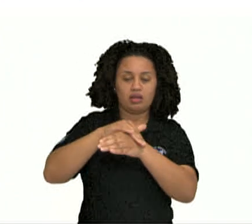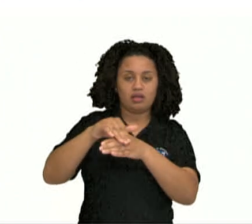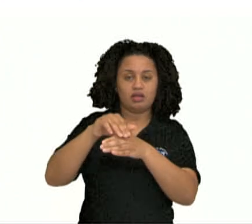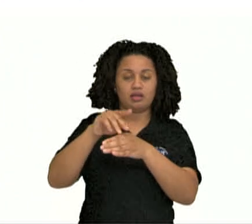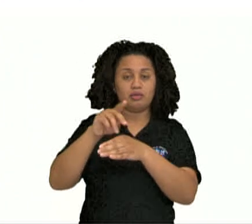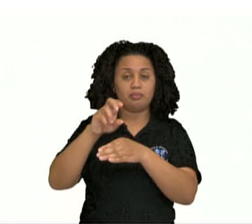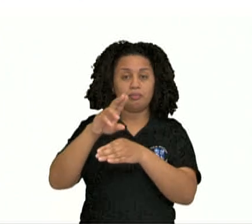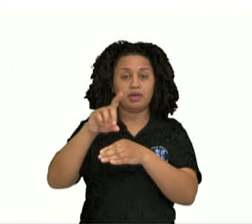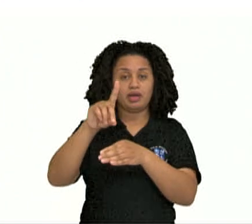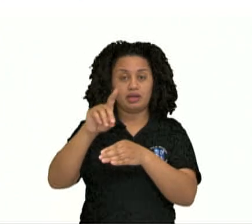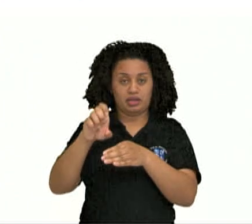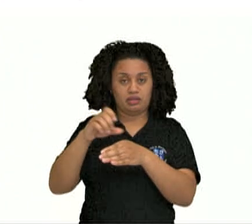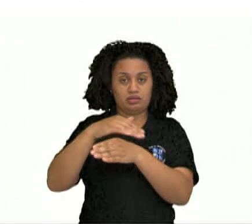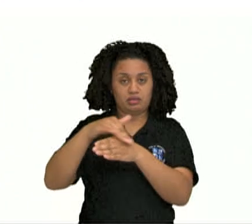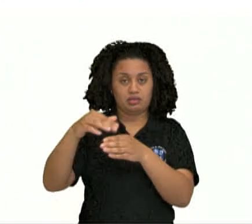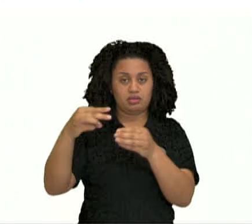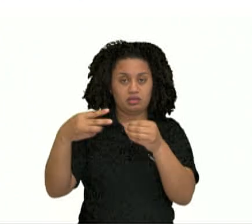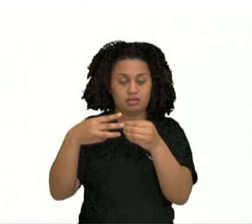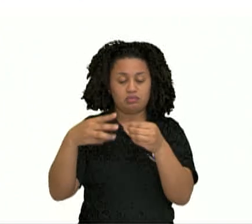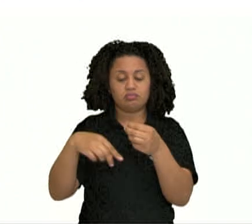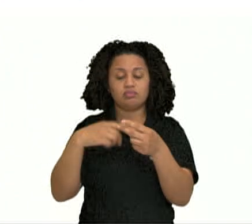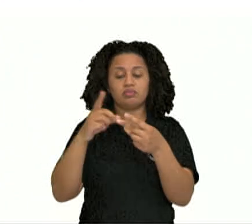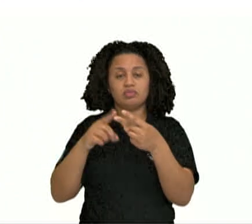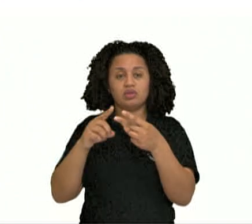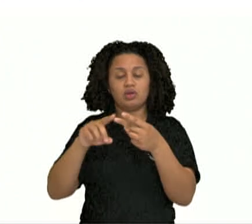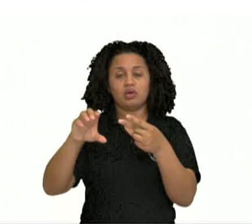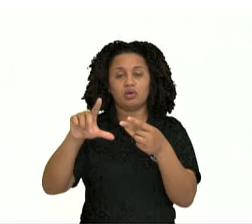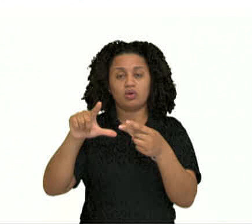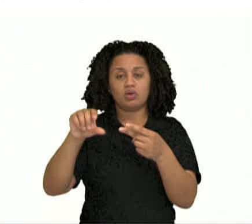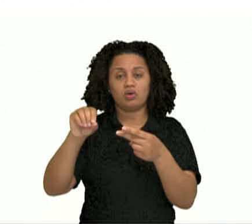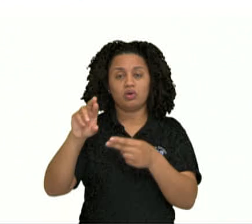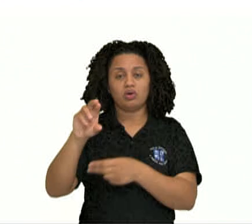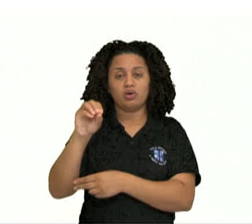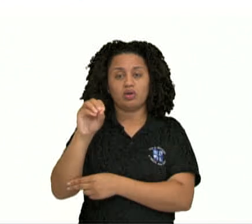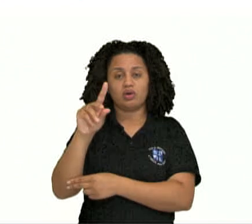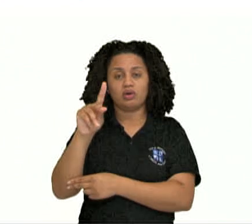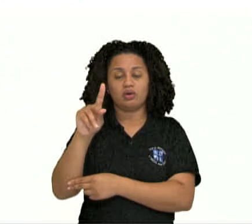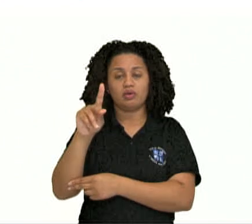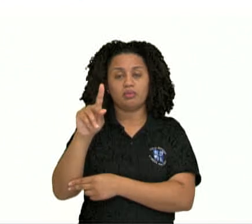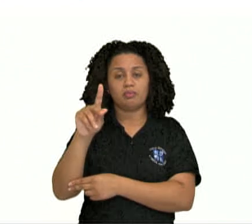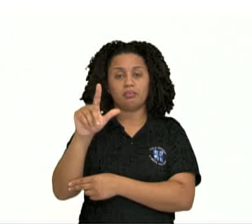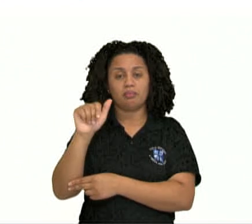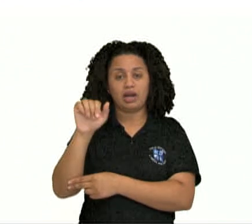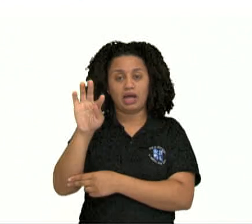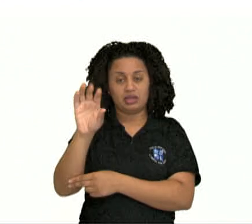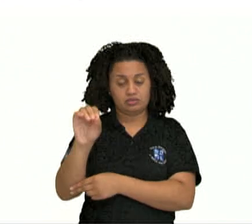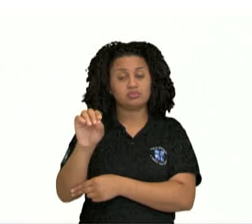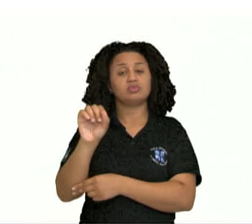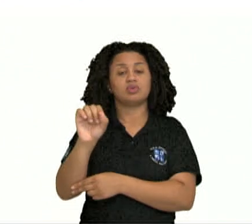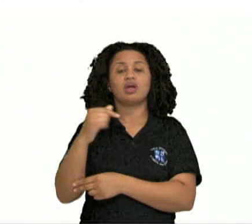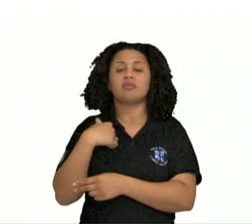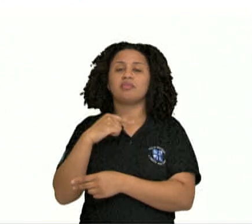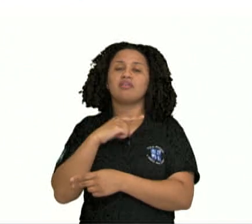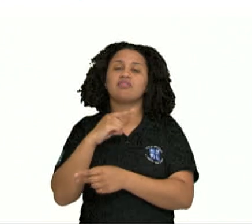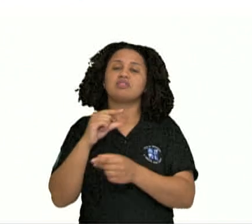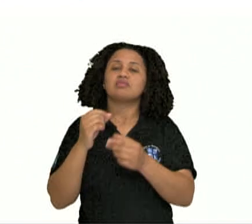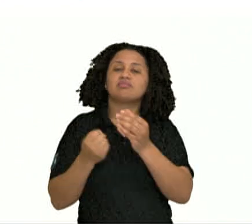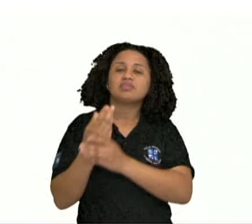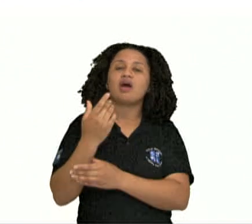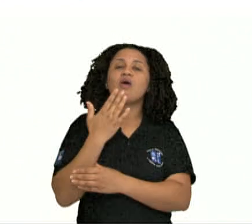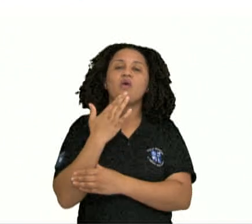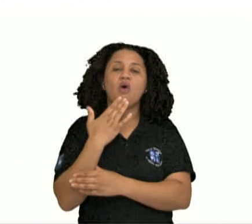celular envolvendo ela por fora né os cloroplastos são aquelas organelas especiais que possuem Clorofila